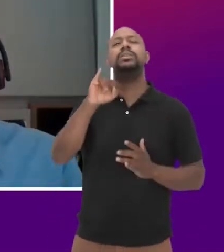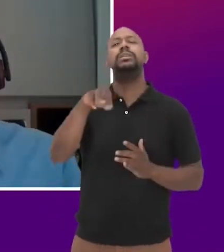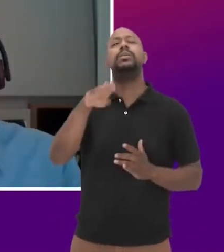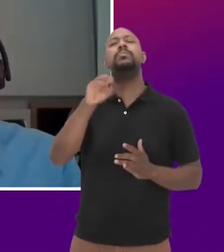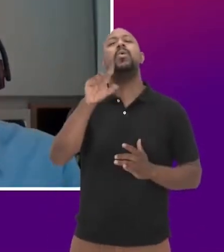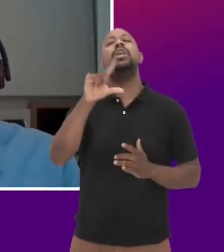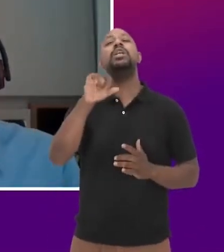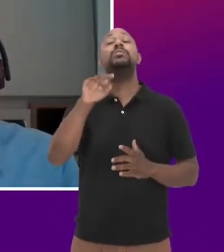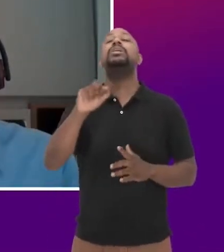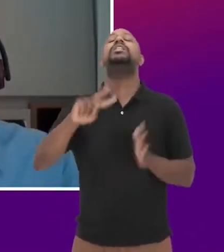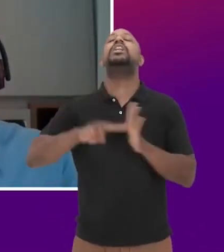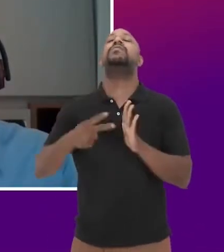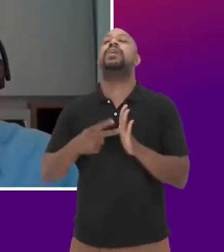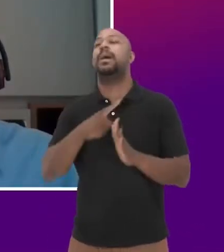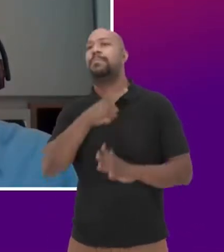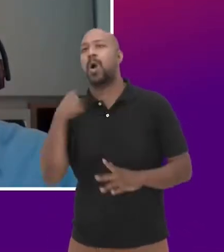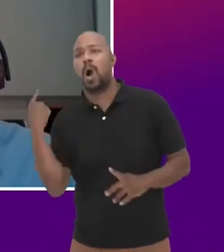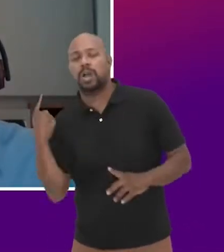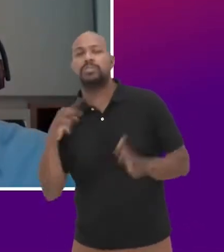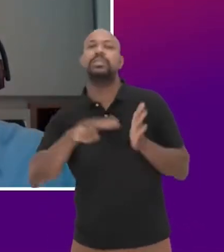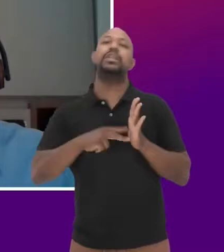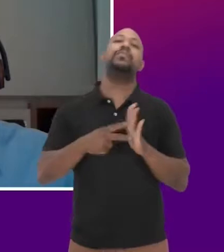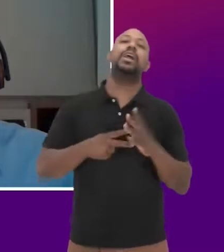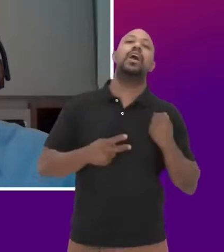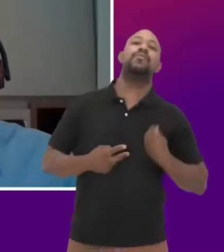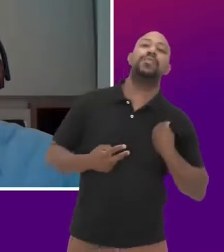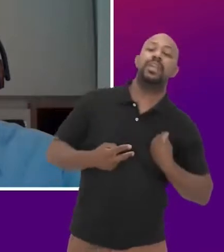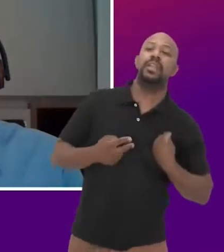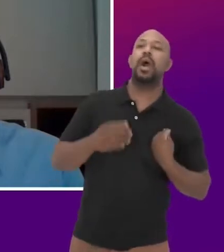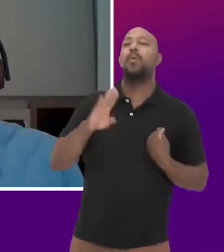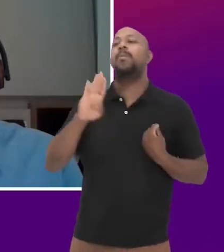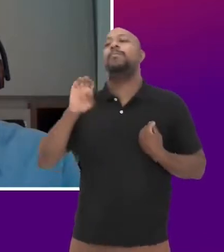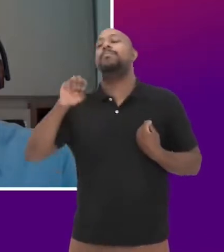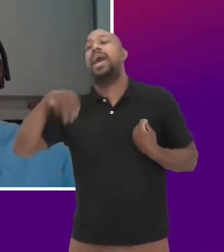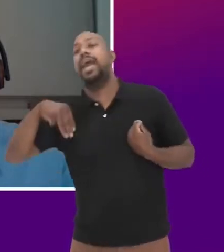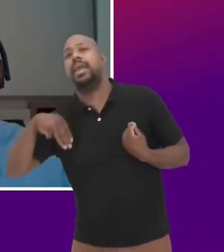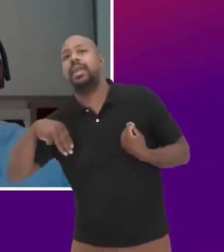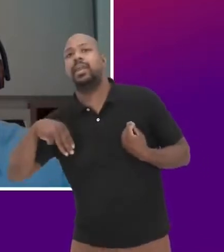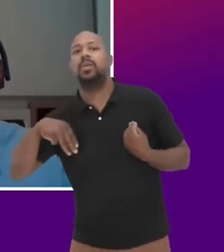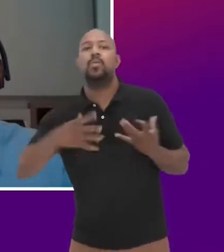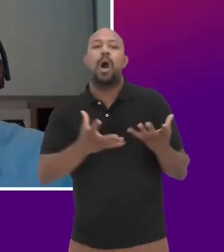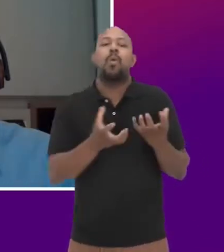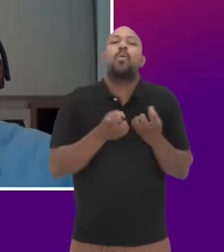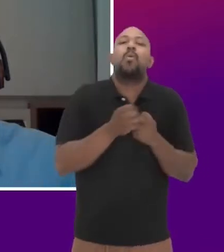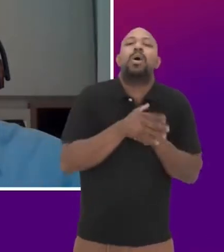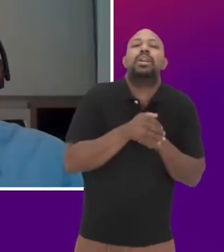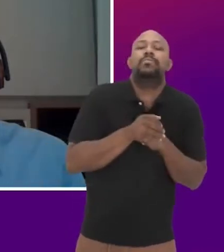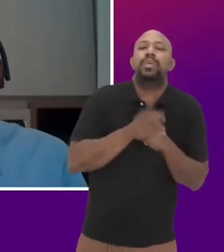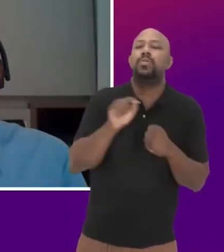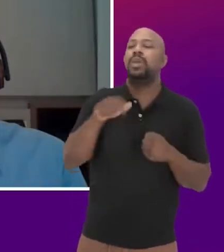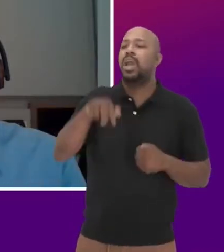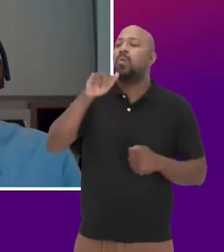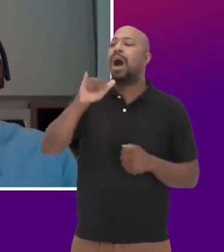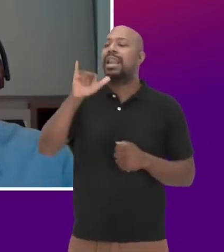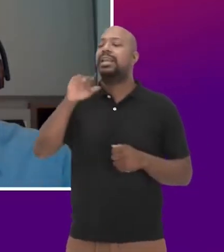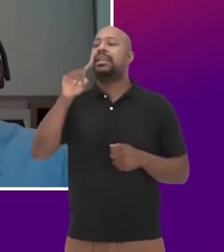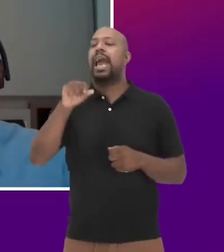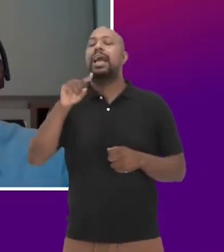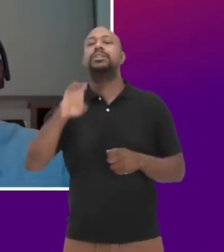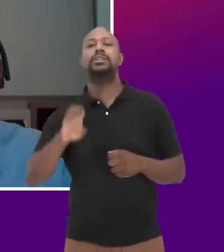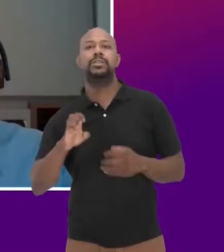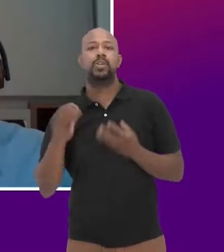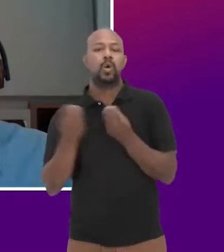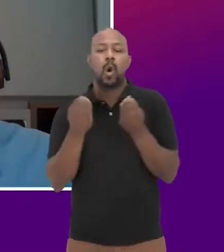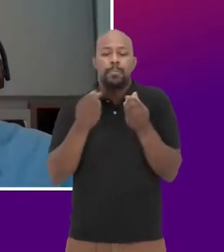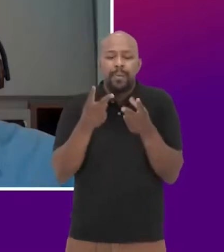que significa a morte, o que significa a vida, o que significa o bem, o que significa o acolhimento, o que é qualidade, como